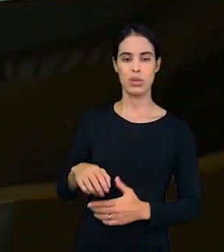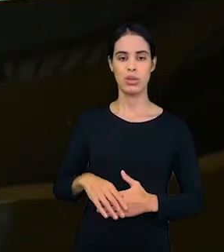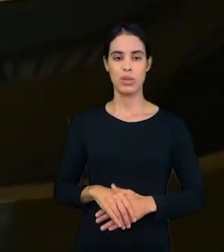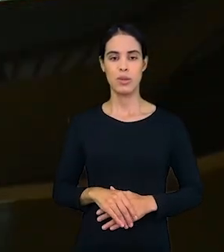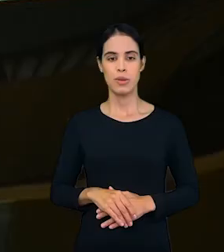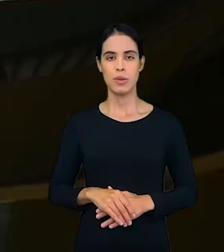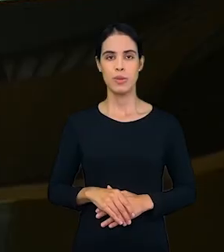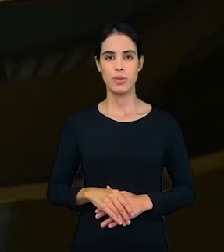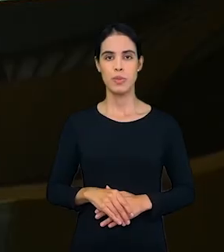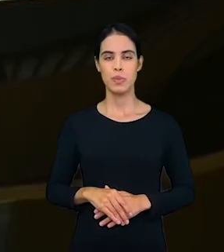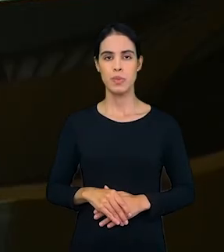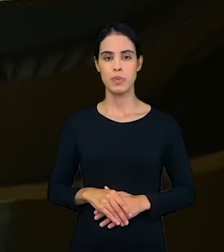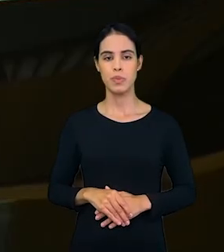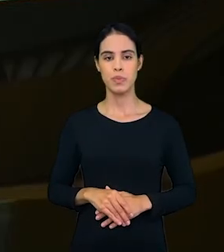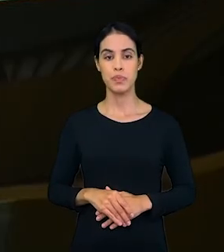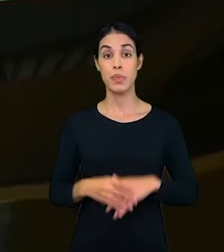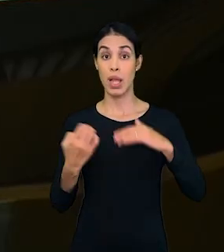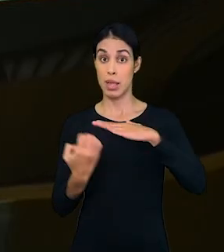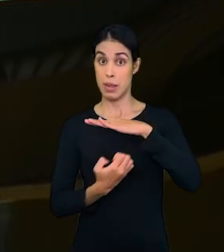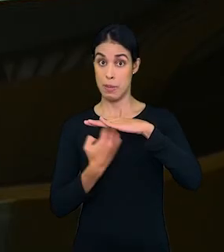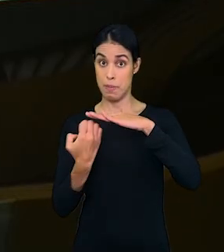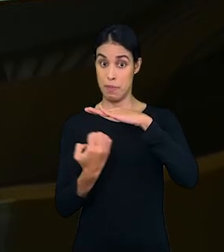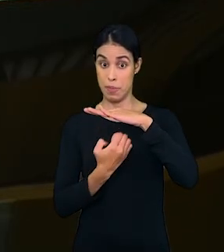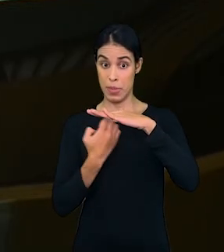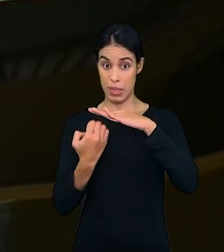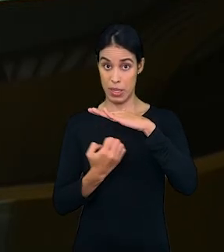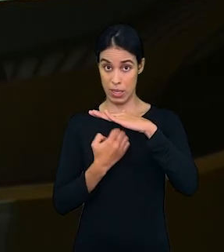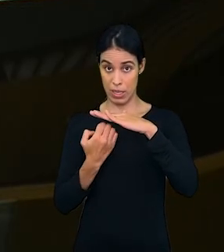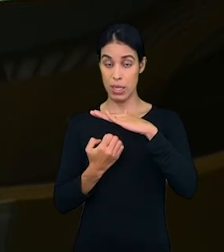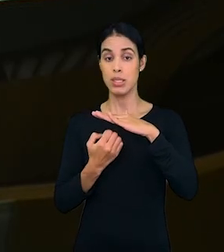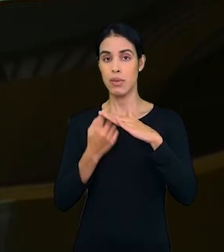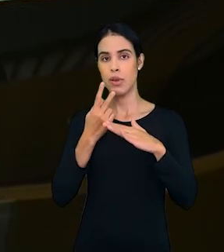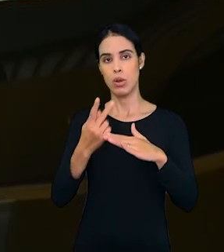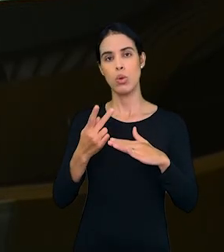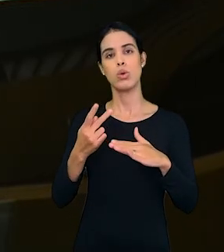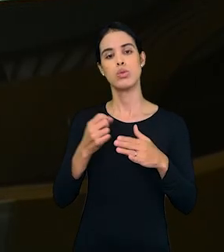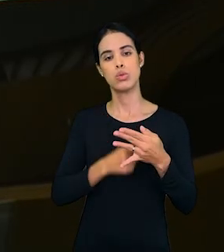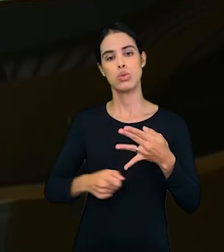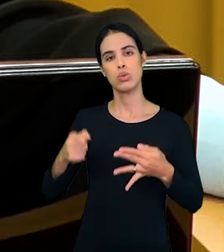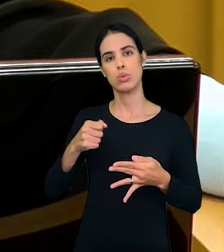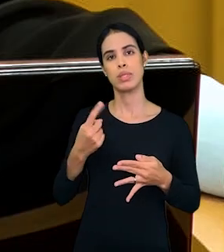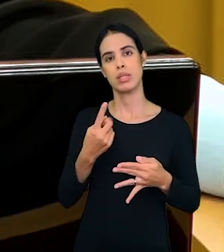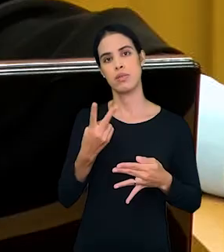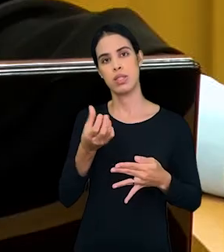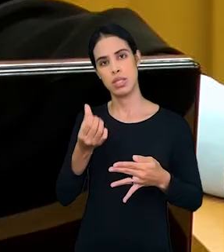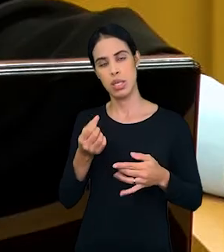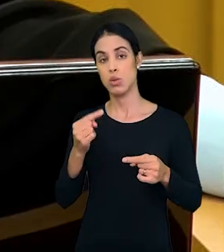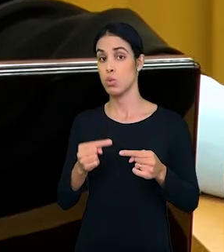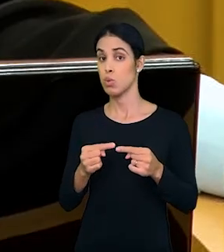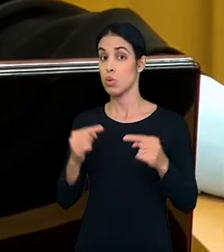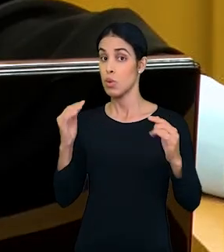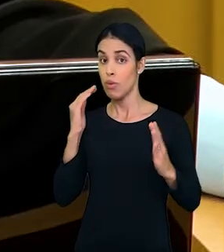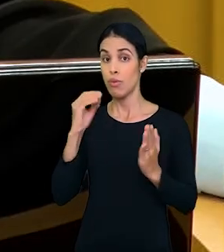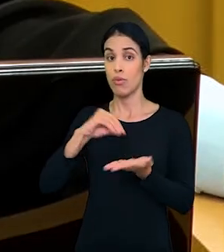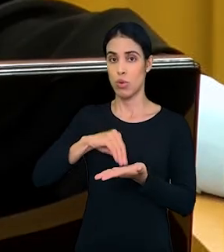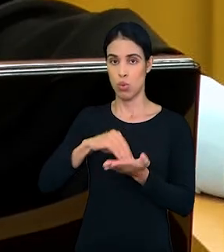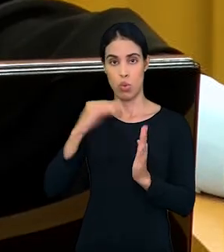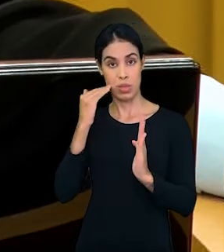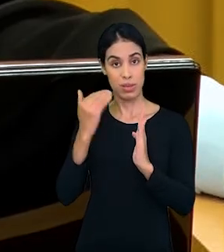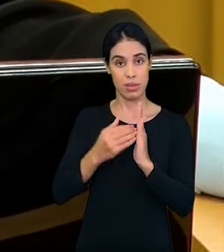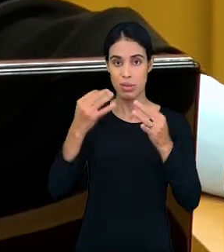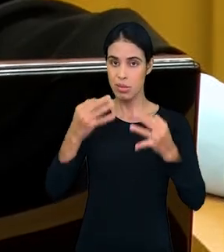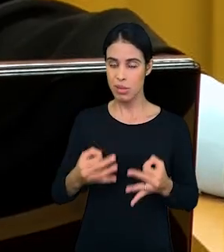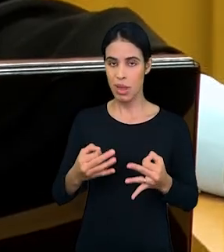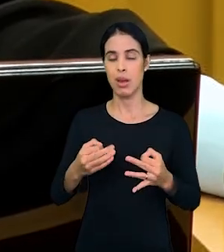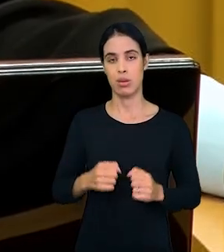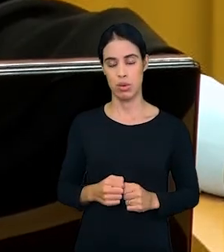iniciativa. Durante o julgamento, a defesa da empresa alegou má aplicação da súmula 126 do TST, que impede o reexame